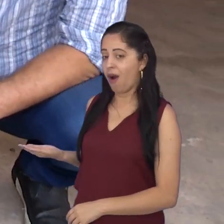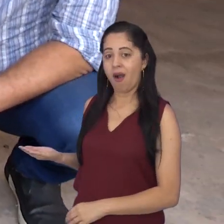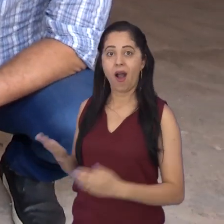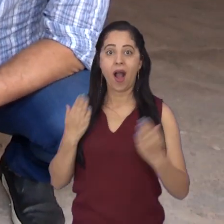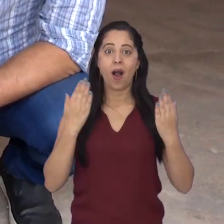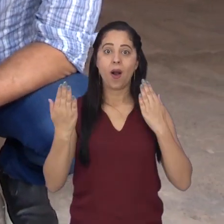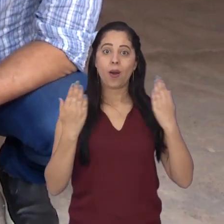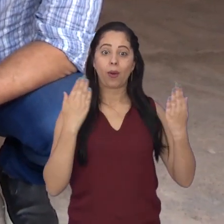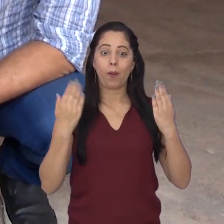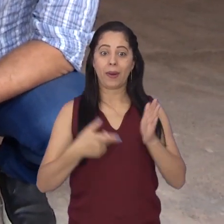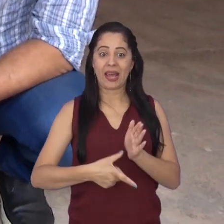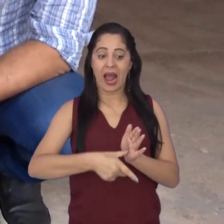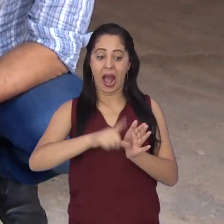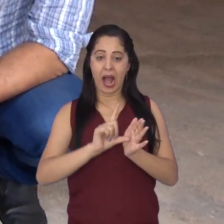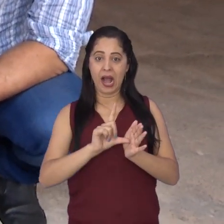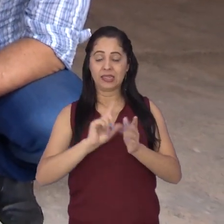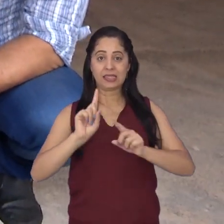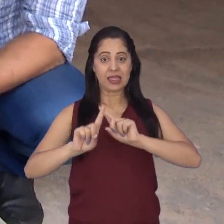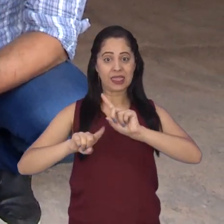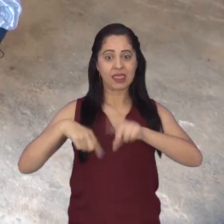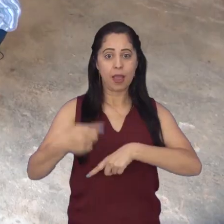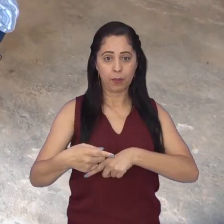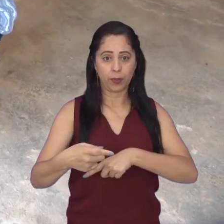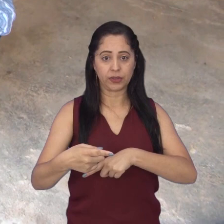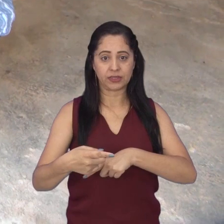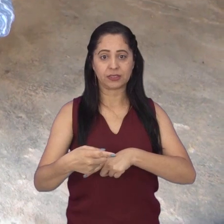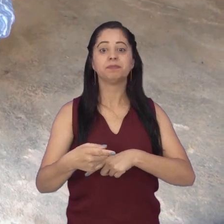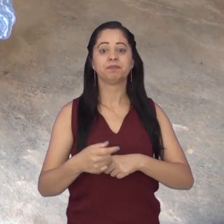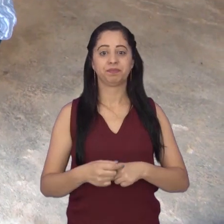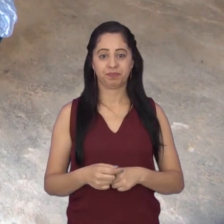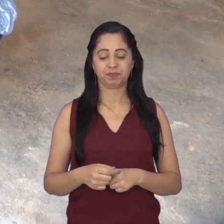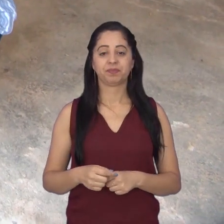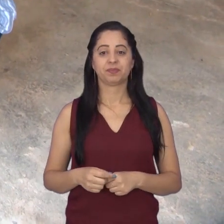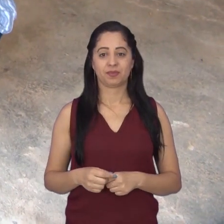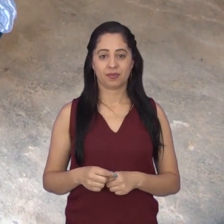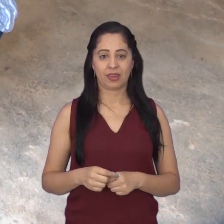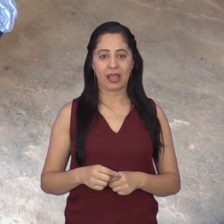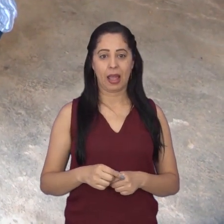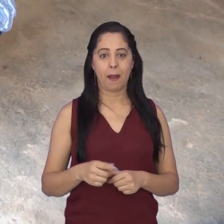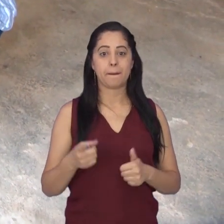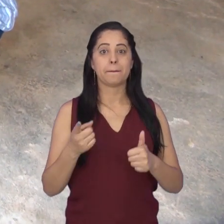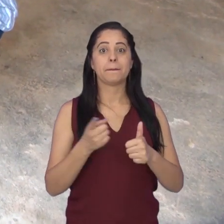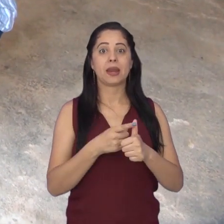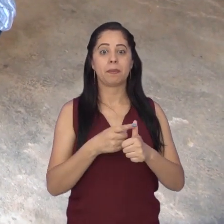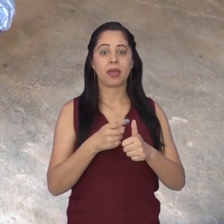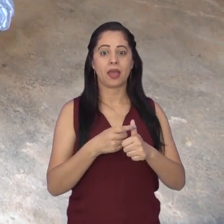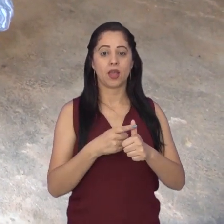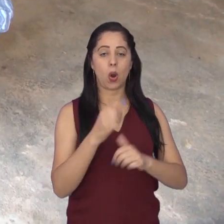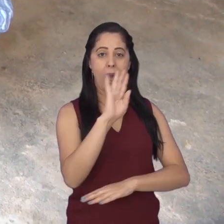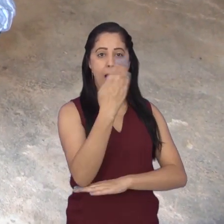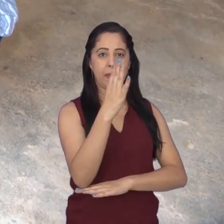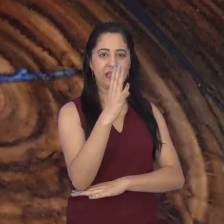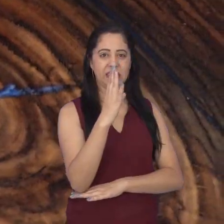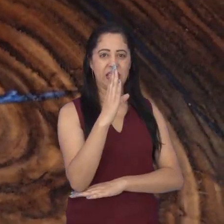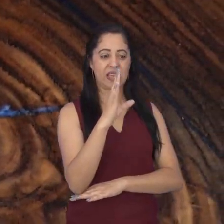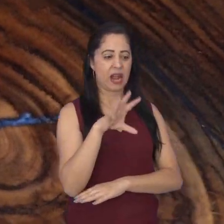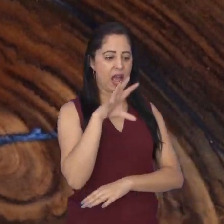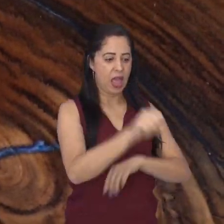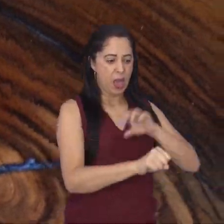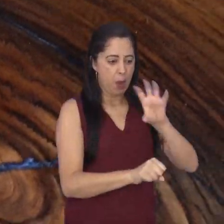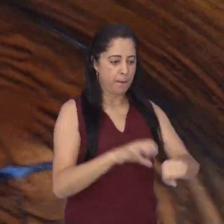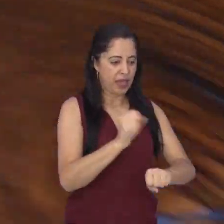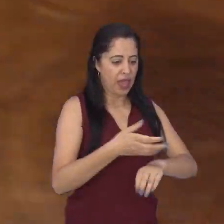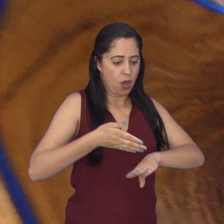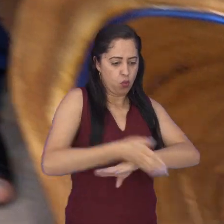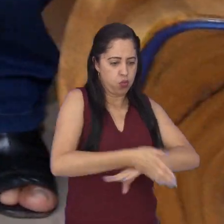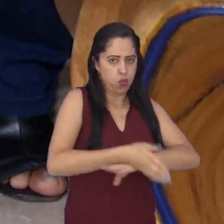espetacular. Essa aqui é uma ela peça... tá no processo rústico dela. Aqui a a única que coisa... foi resgatada. Isso, a madeira resgatada, aqui ela foi só cortada com a